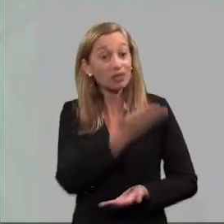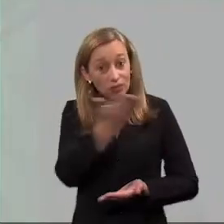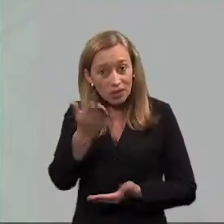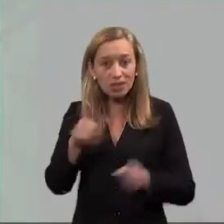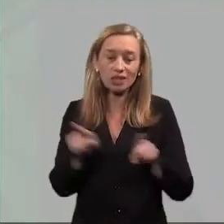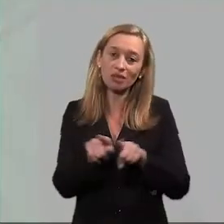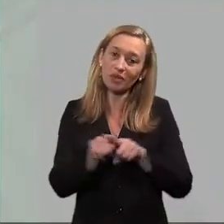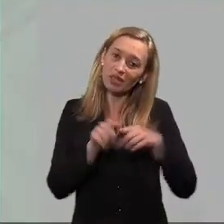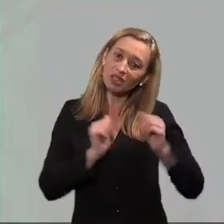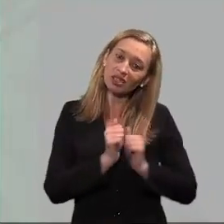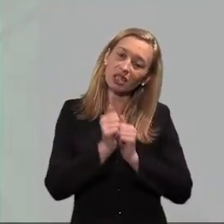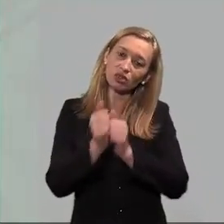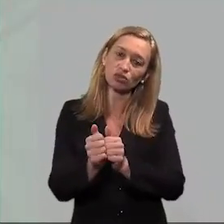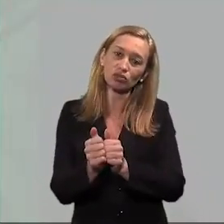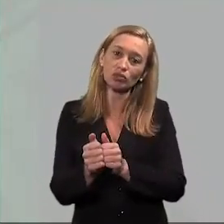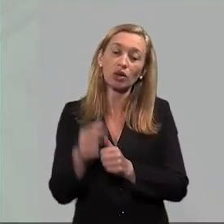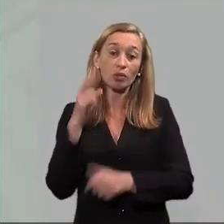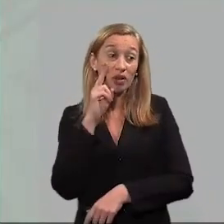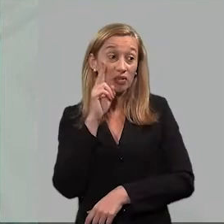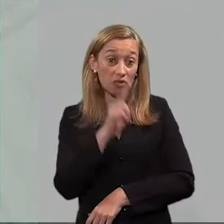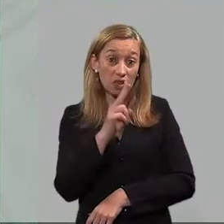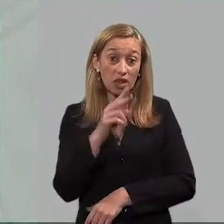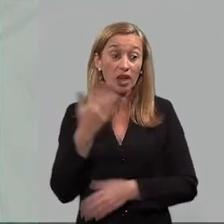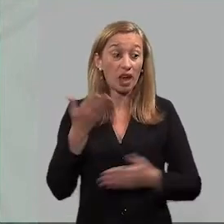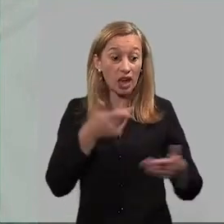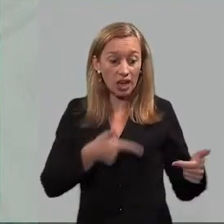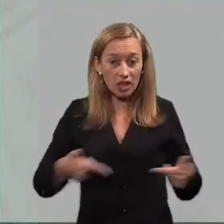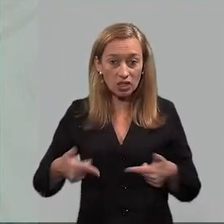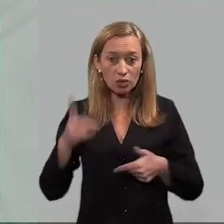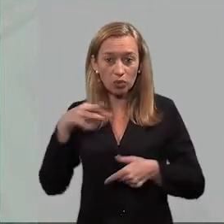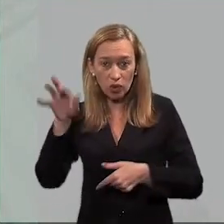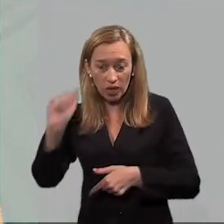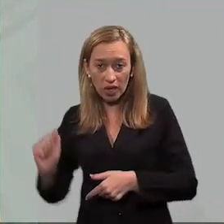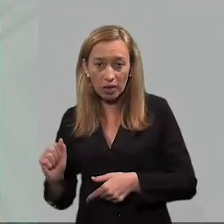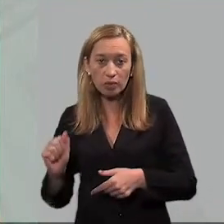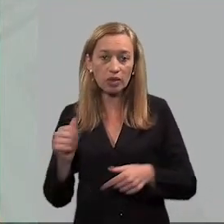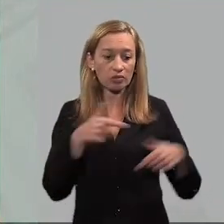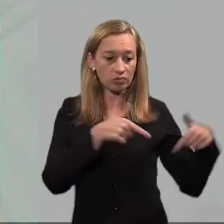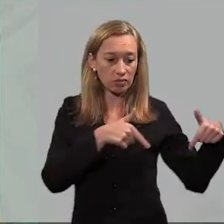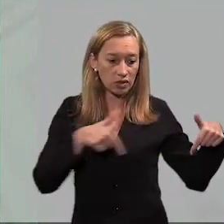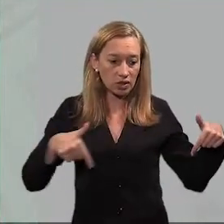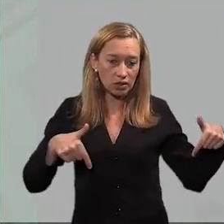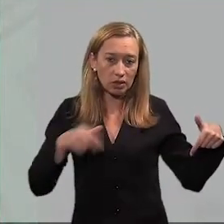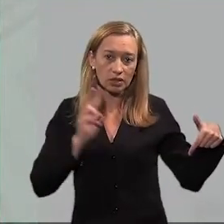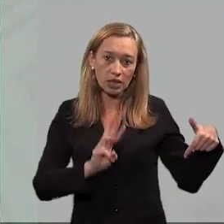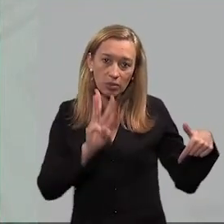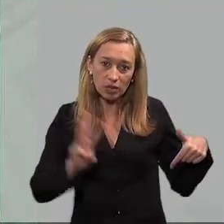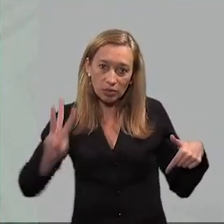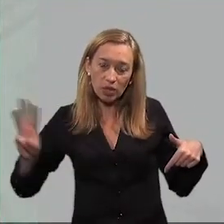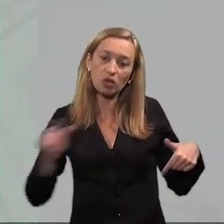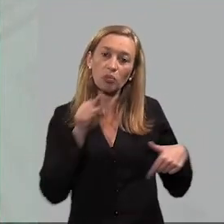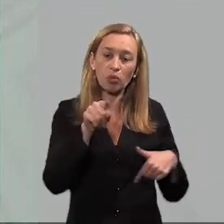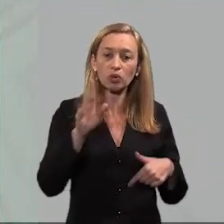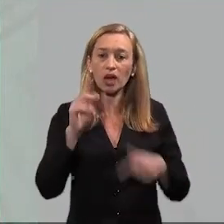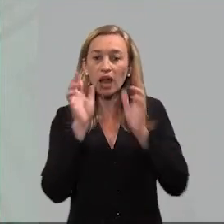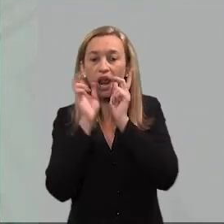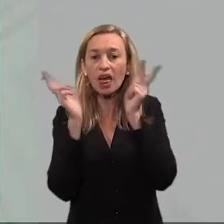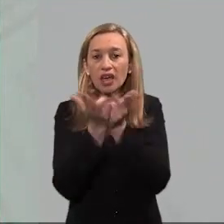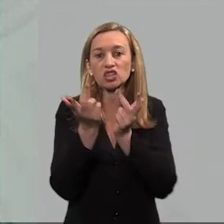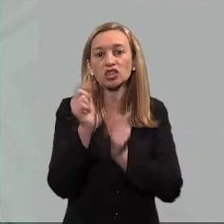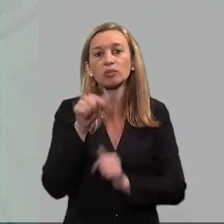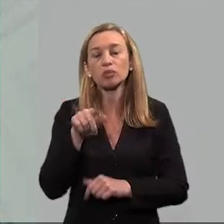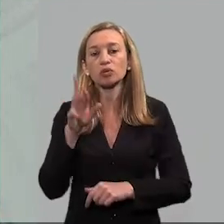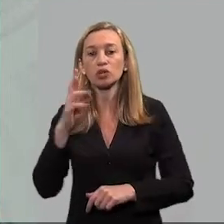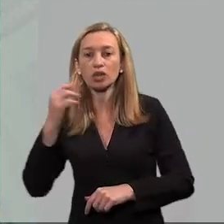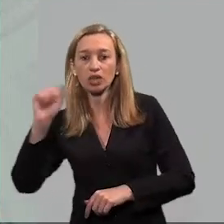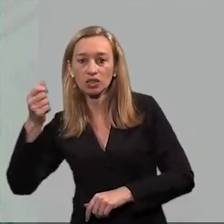Obrigada também a você que nos acompanhou. Para rever este ou outro programa da TV Alerj, acesse o nosso site